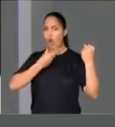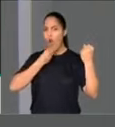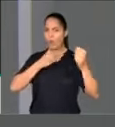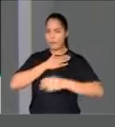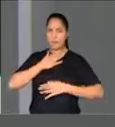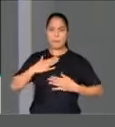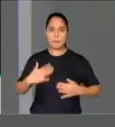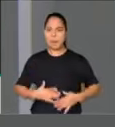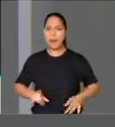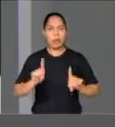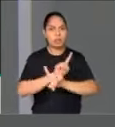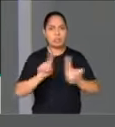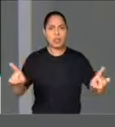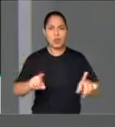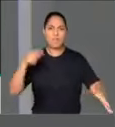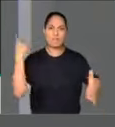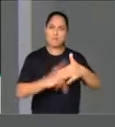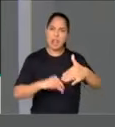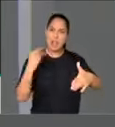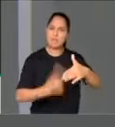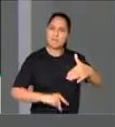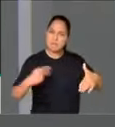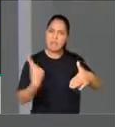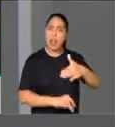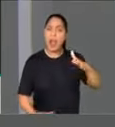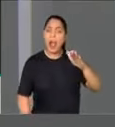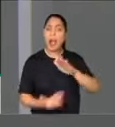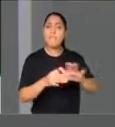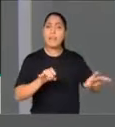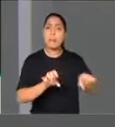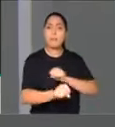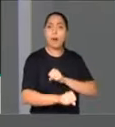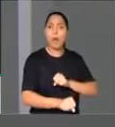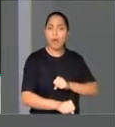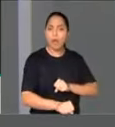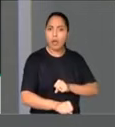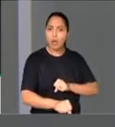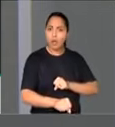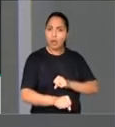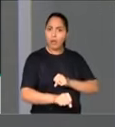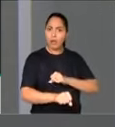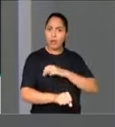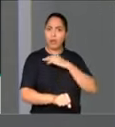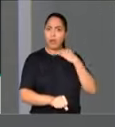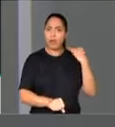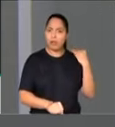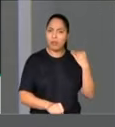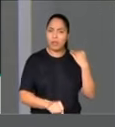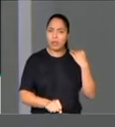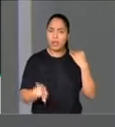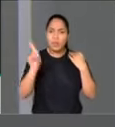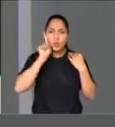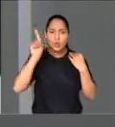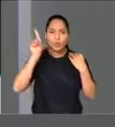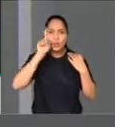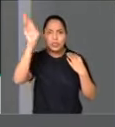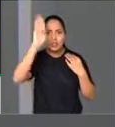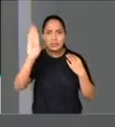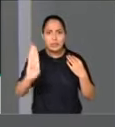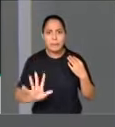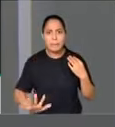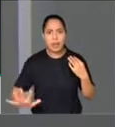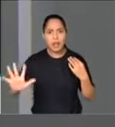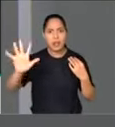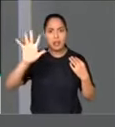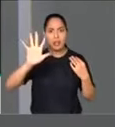espancada até a morte, o que também acontece com muitas mulheres trans no Brasil, que são assassinadas diariamente. Esse feminismo,